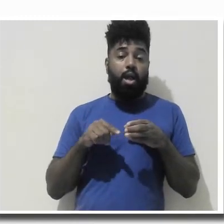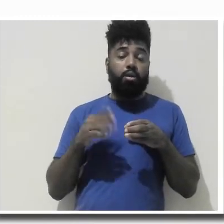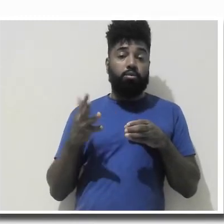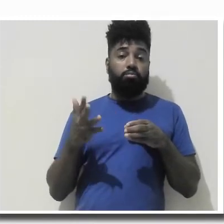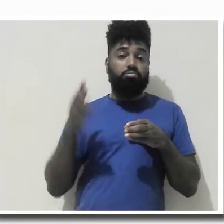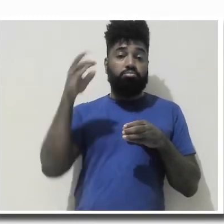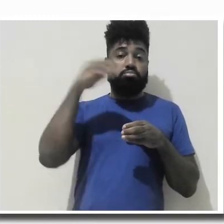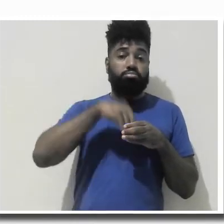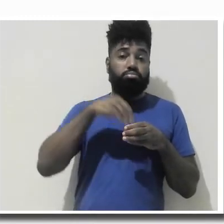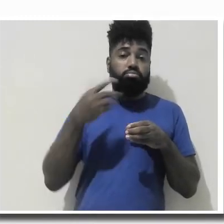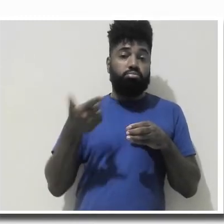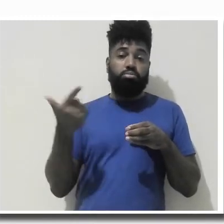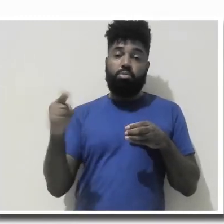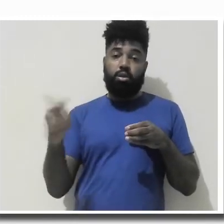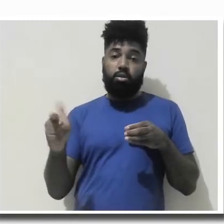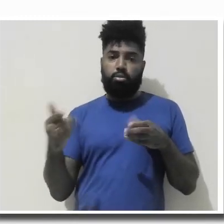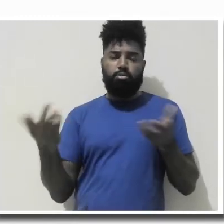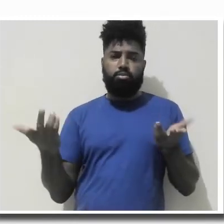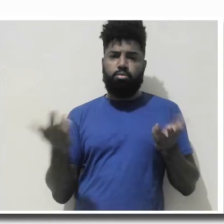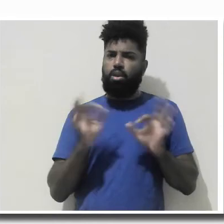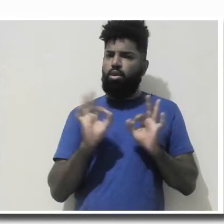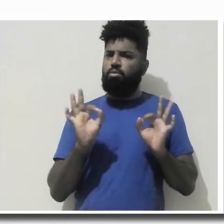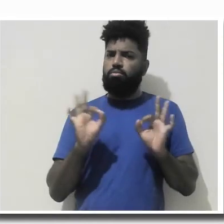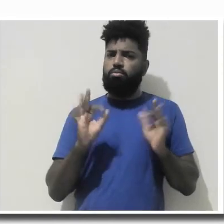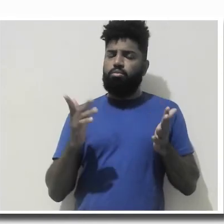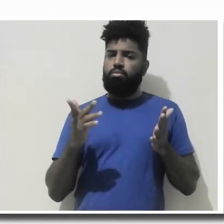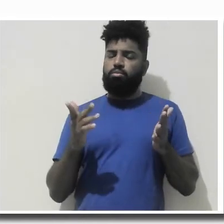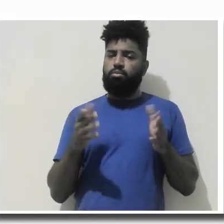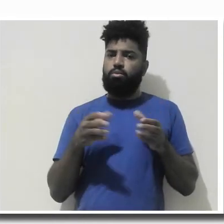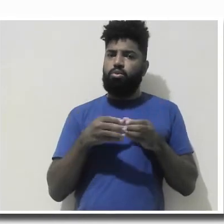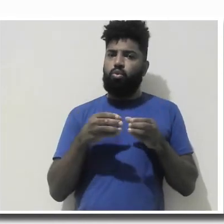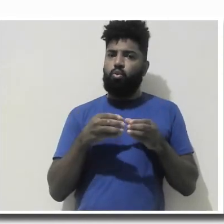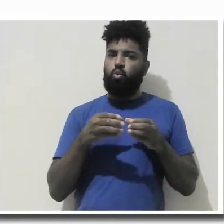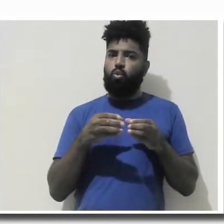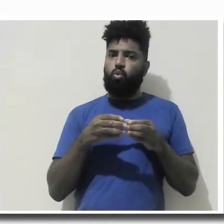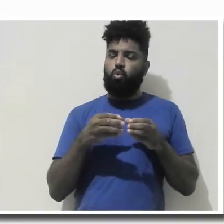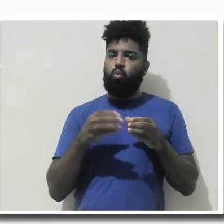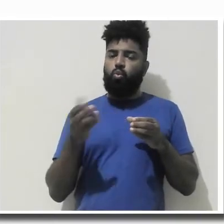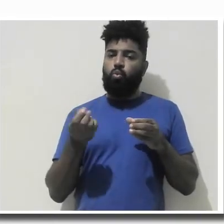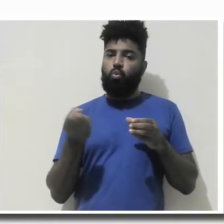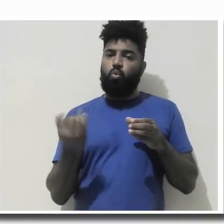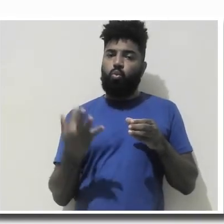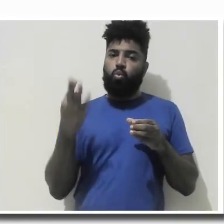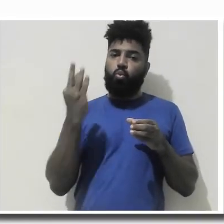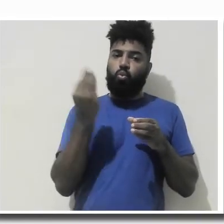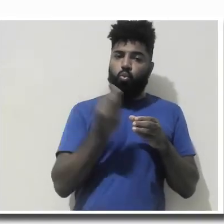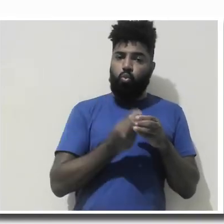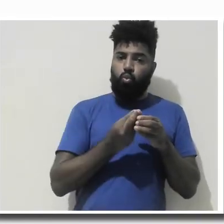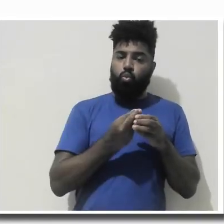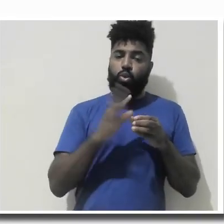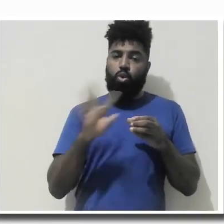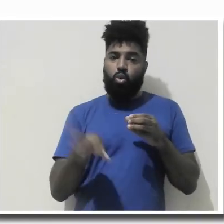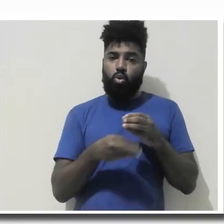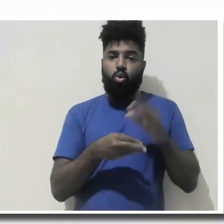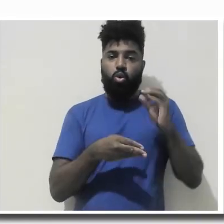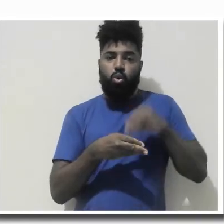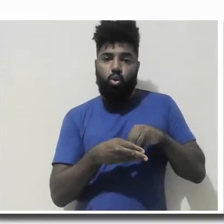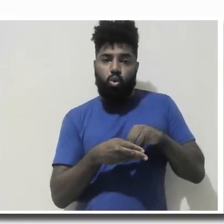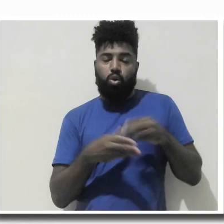elemento. Nunca eu vou ter um elemento que está num conjunto e no seu complementar. Então essa interseção sempre